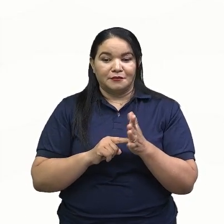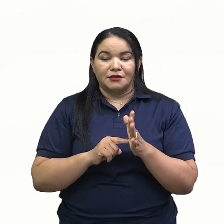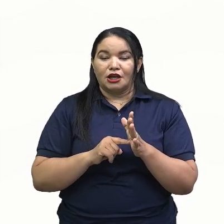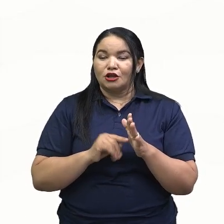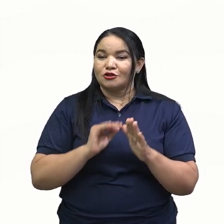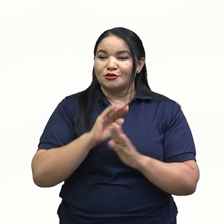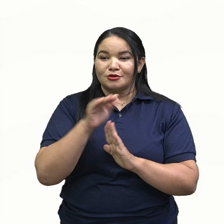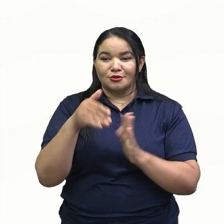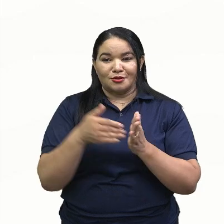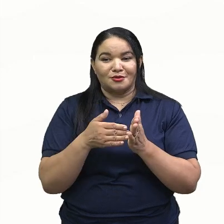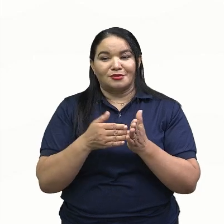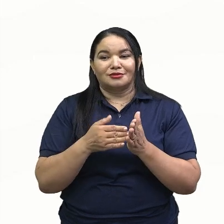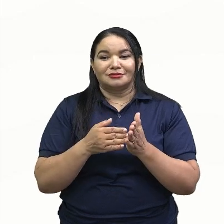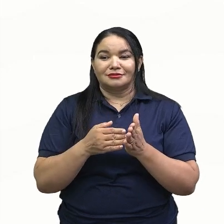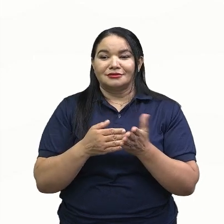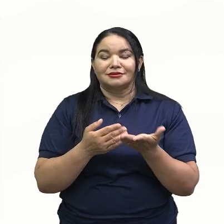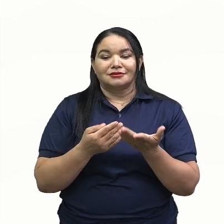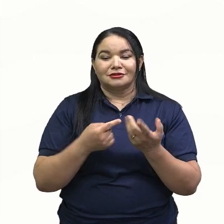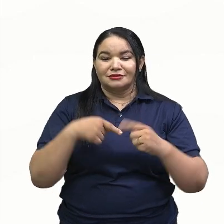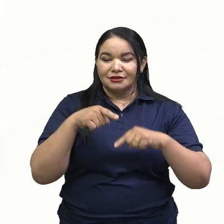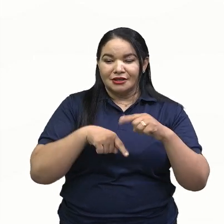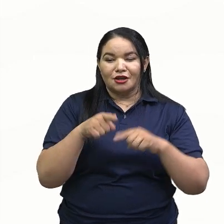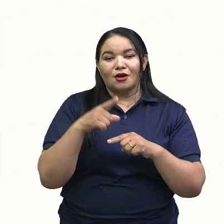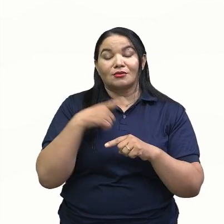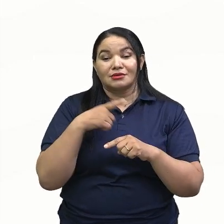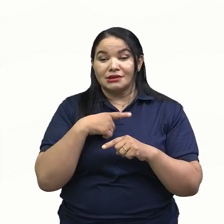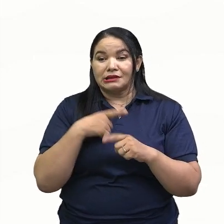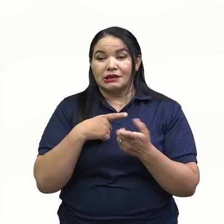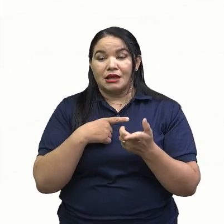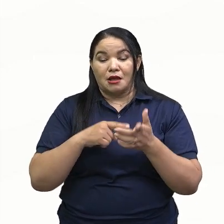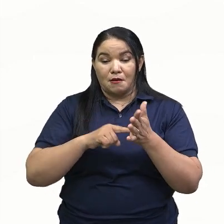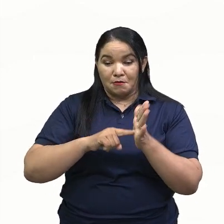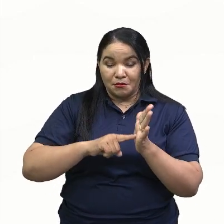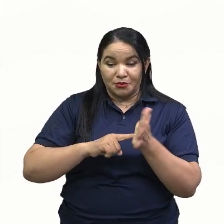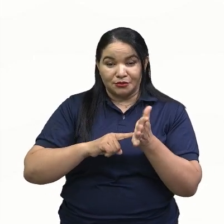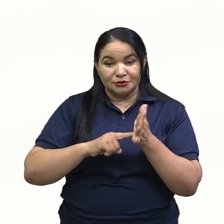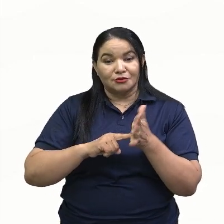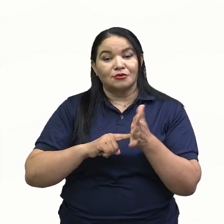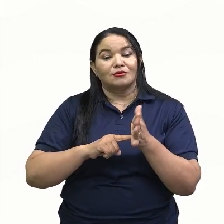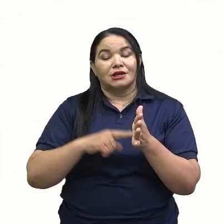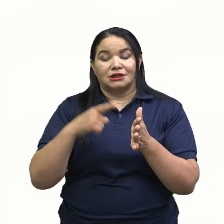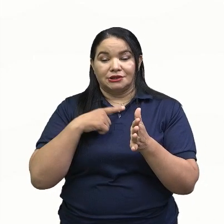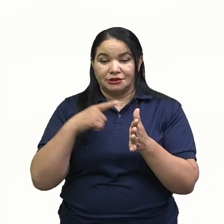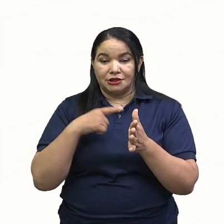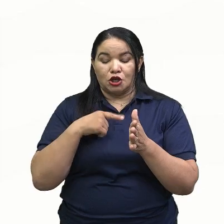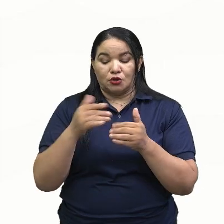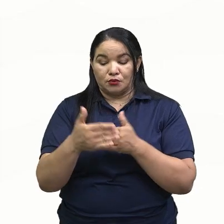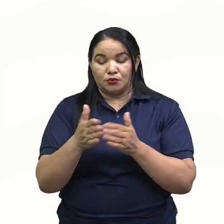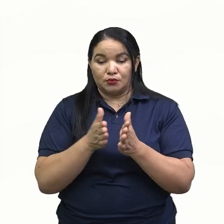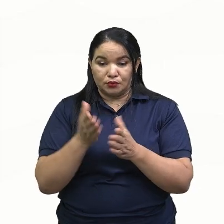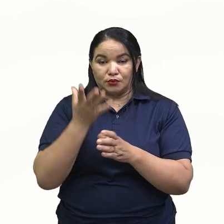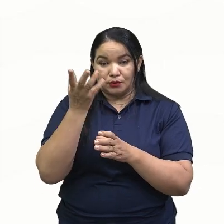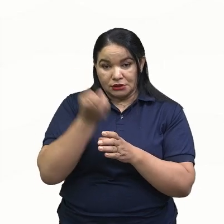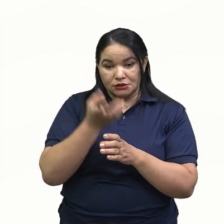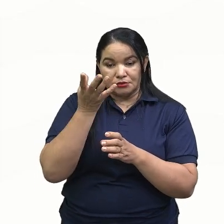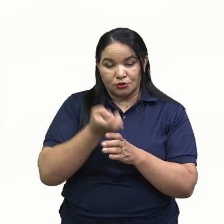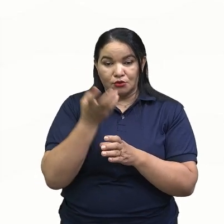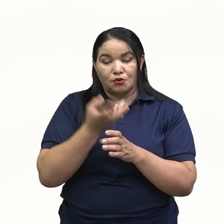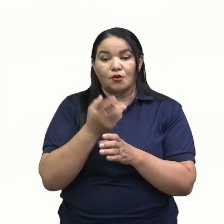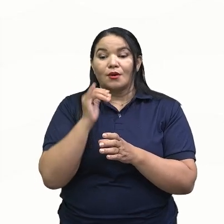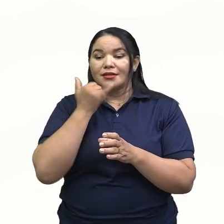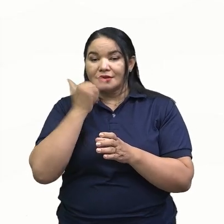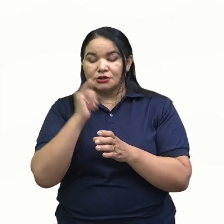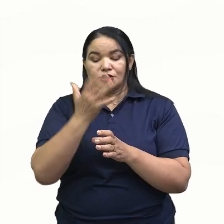os aparelhos que possuem motores são esses receptores, pois eles recebem a